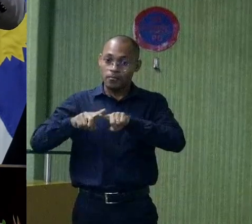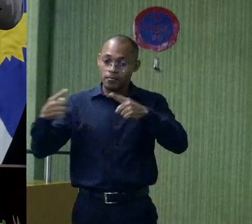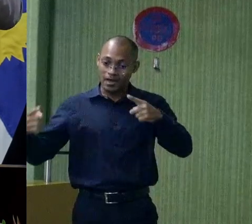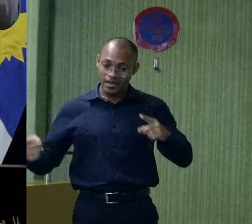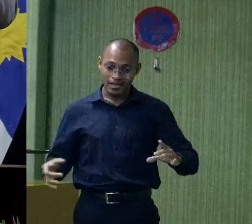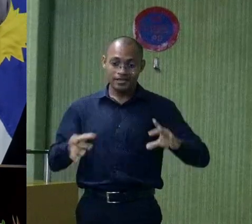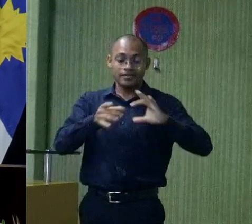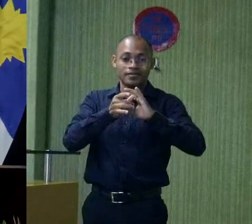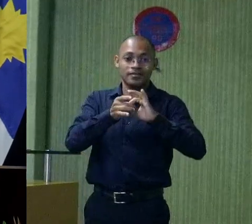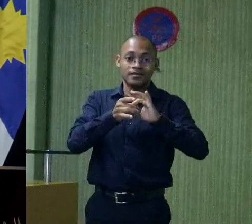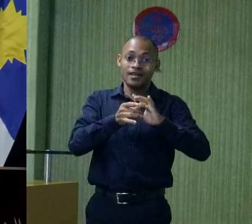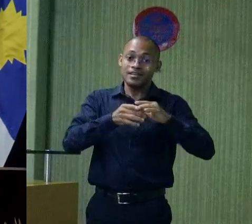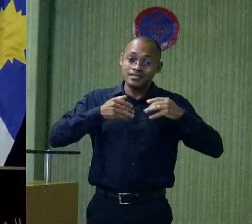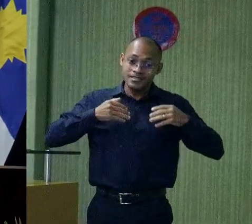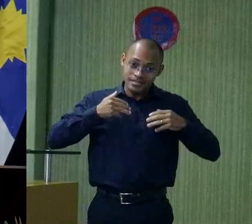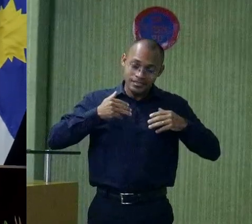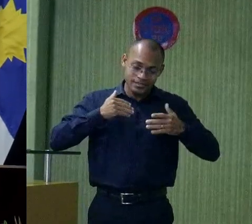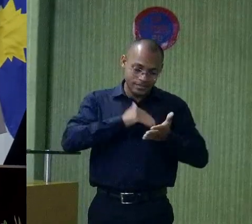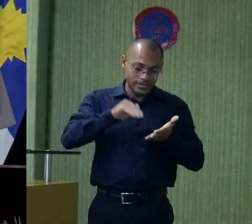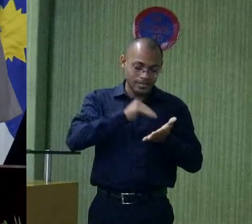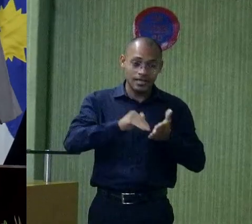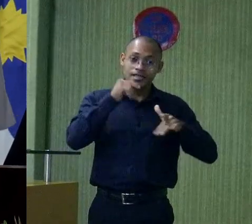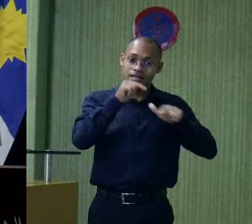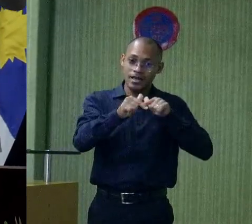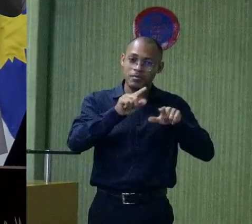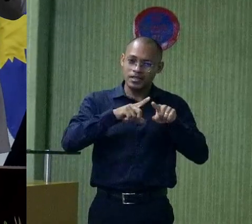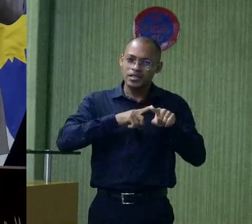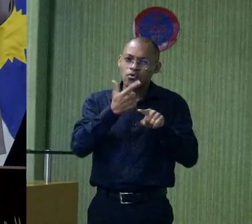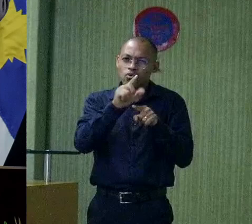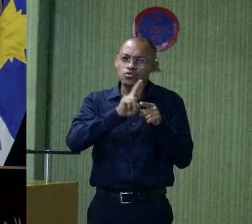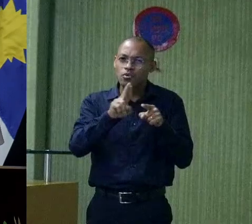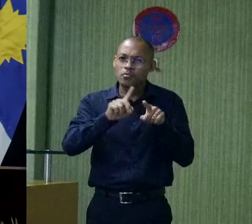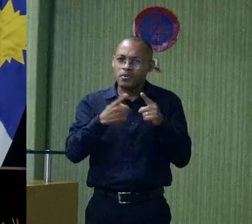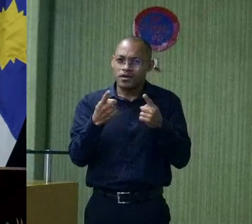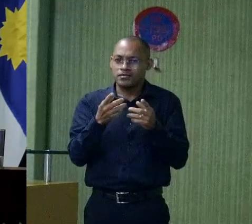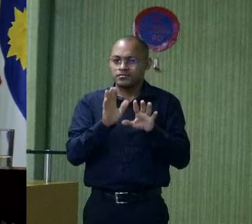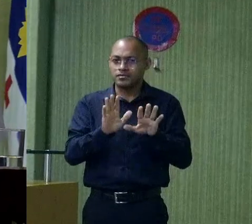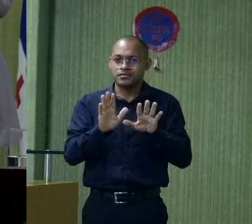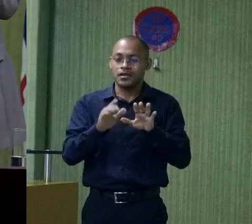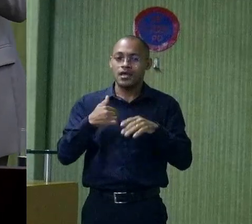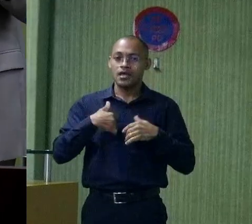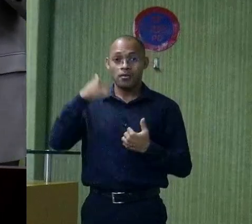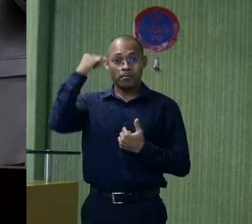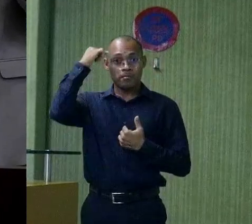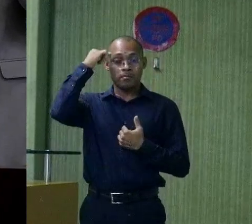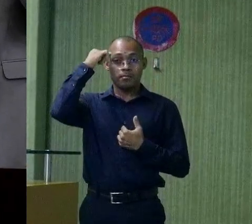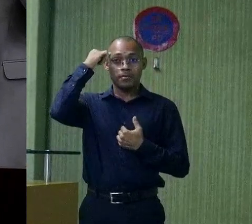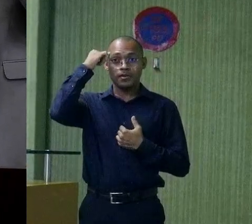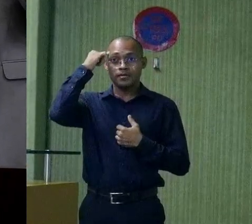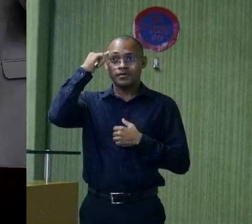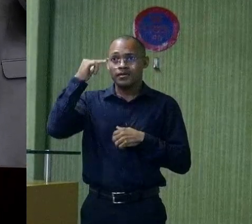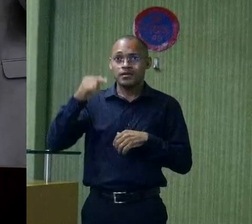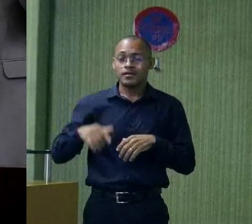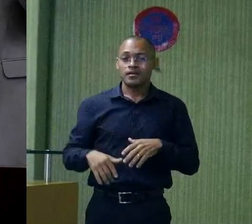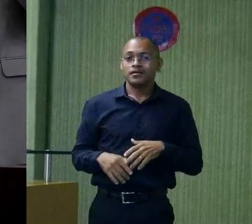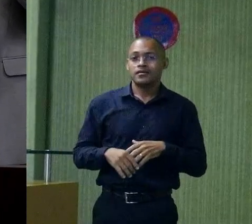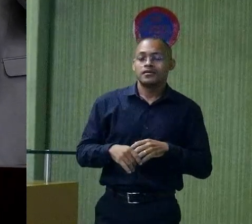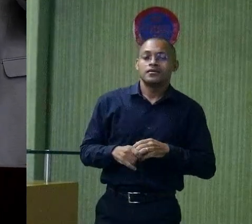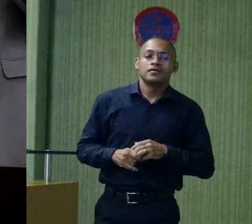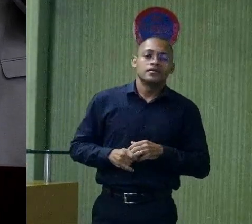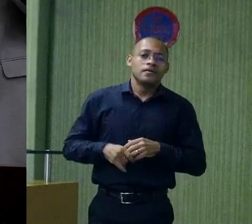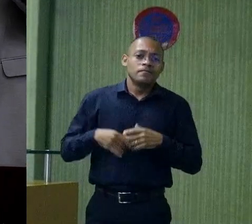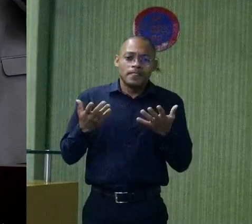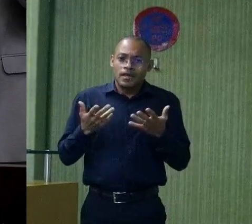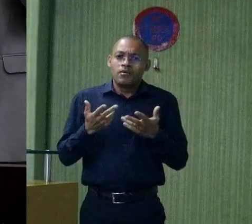secretaria do trabalho né Tem um outro nomezinho mas em geral seria isso mas eu penso que isso é um é um é um é um item